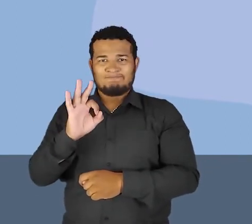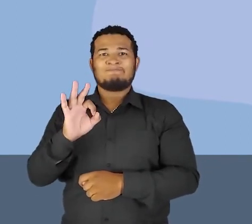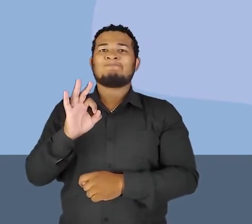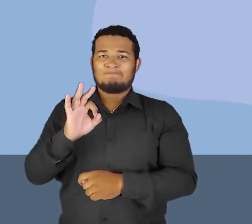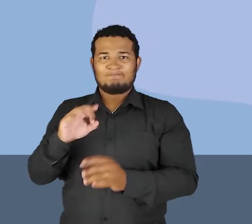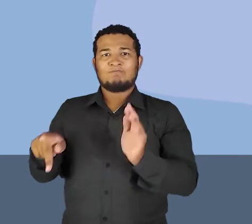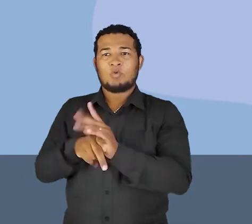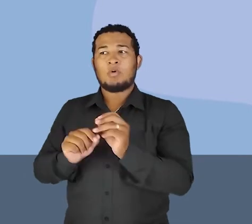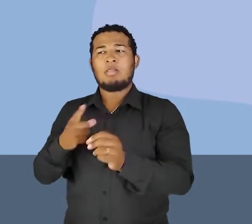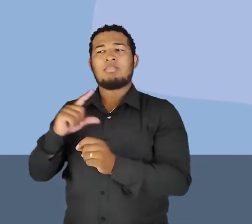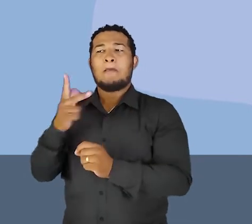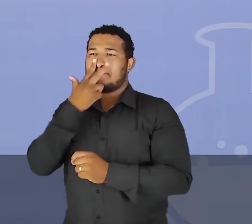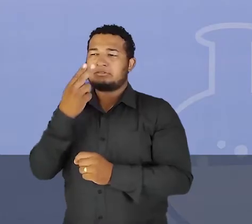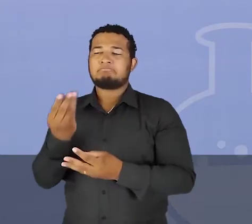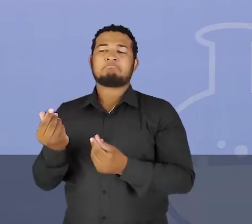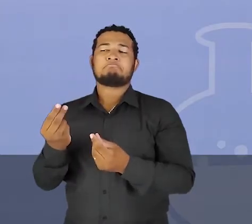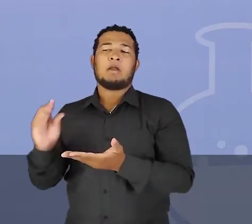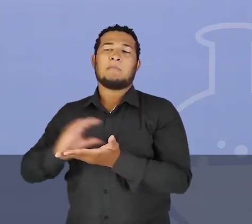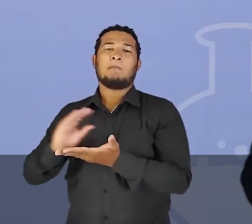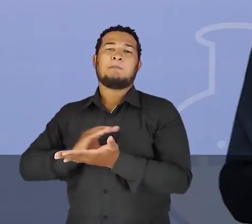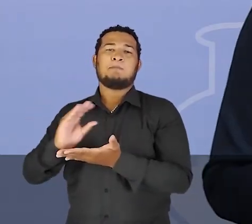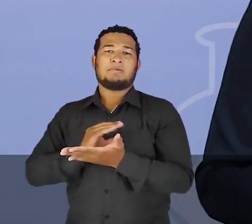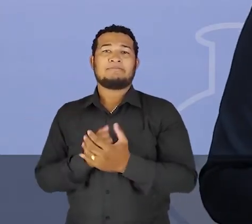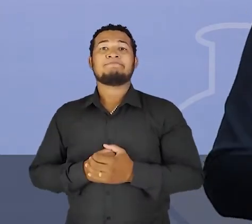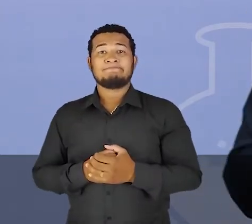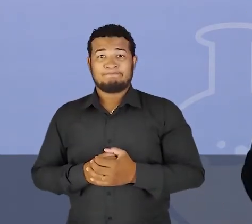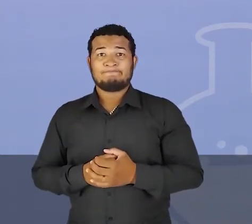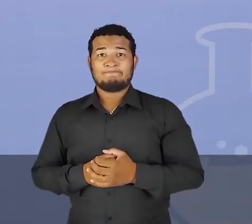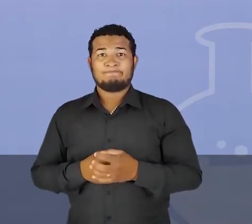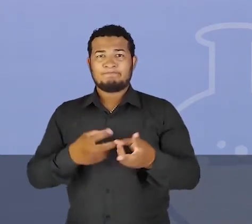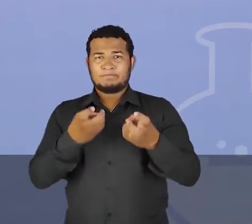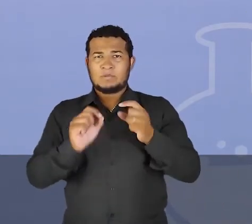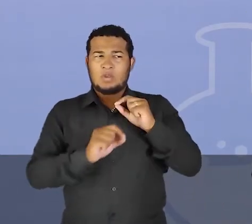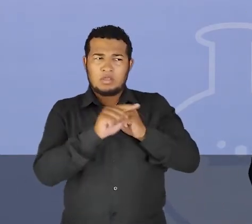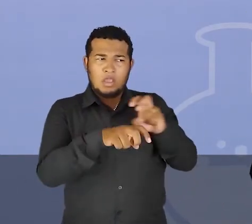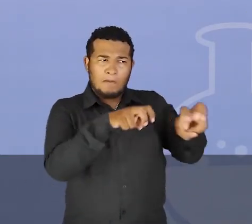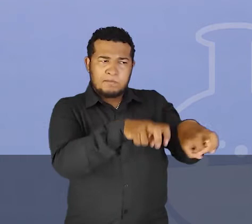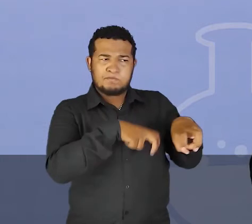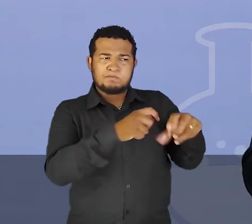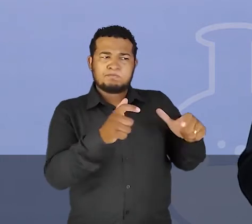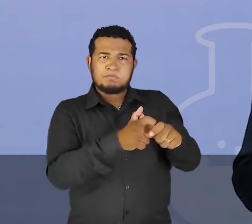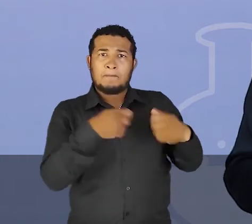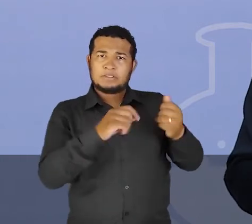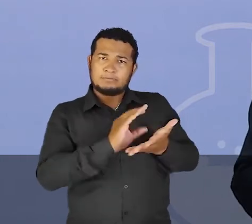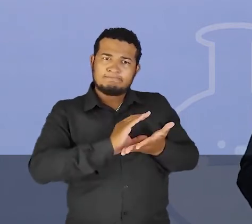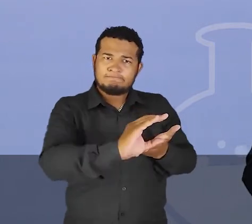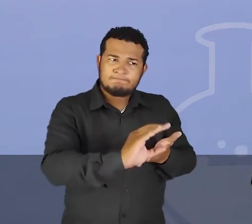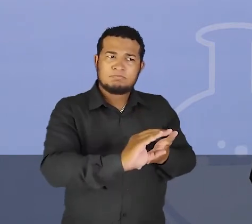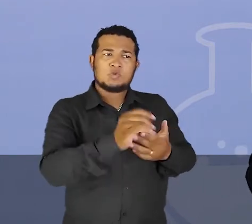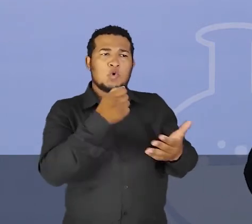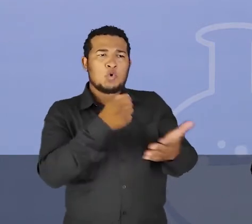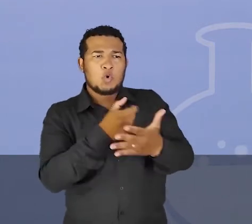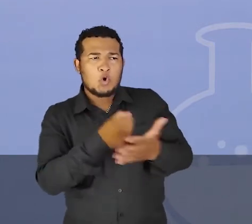86% desses créditos. Pessoal, vem comigo. Observem bem, um pequeno produtor precisa investir na propriedade, comprar